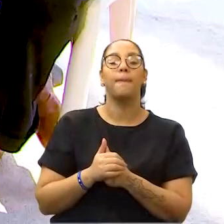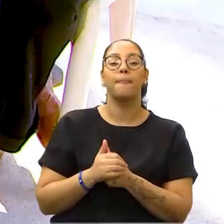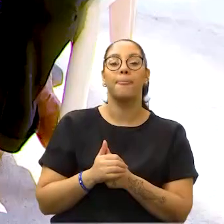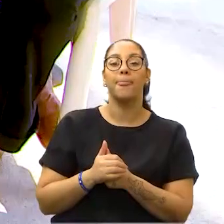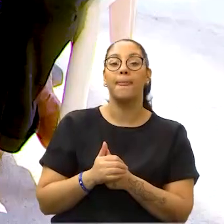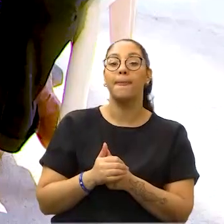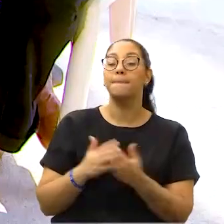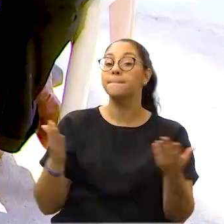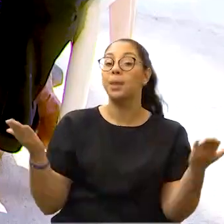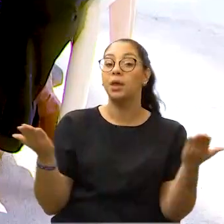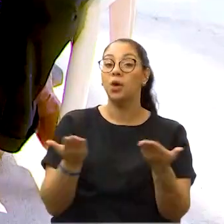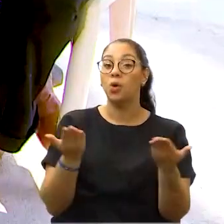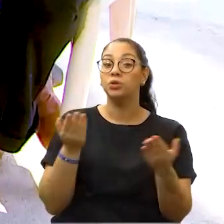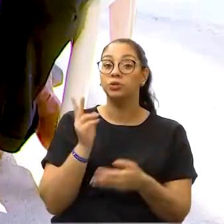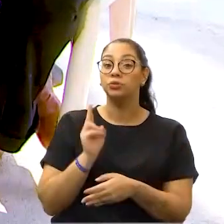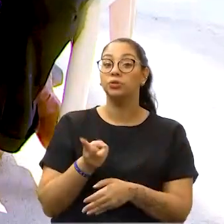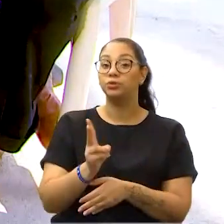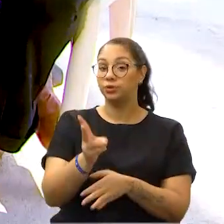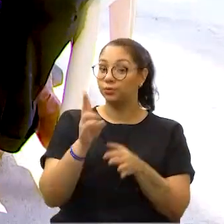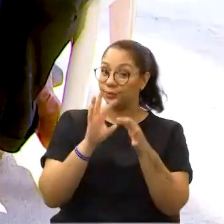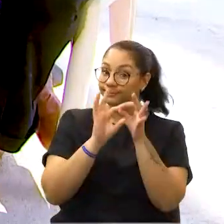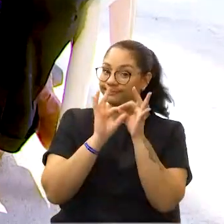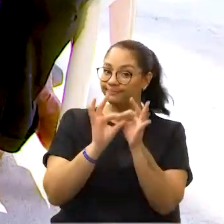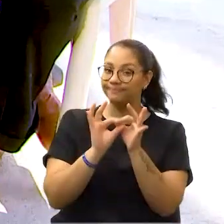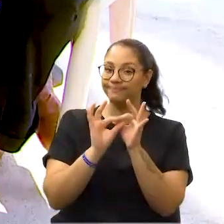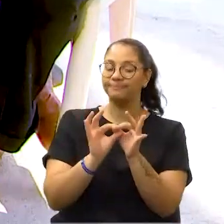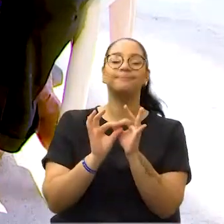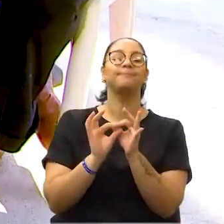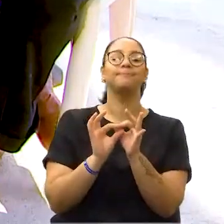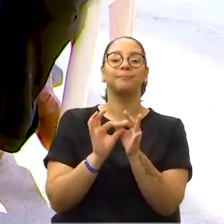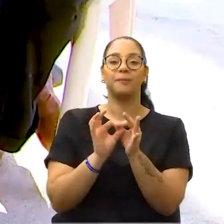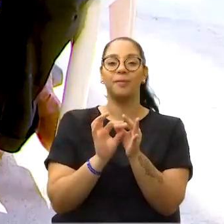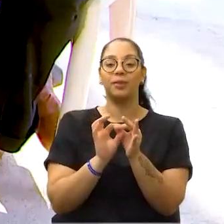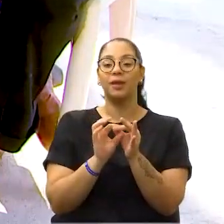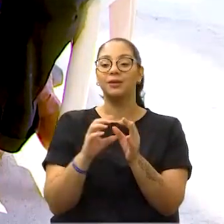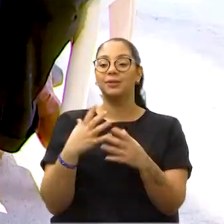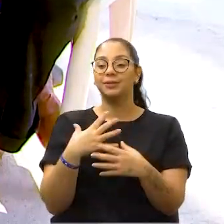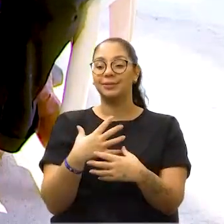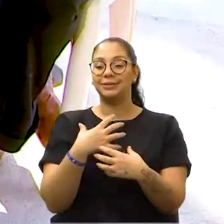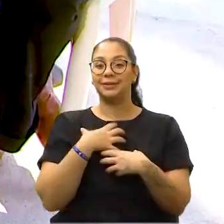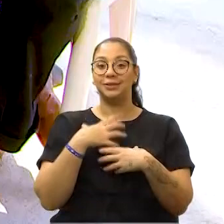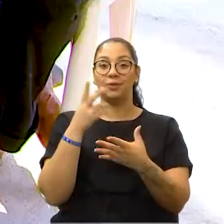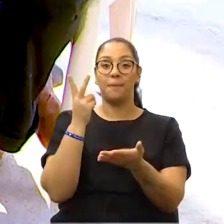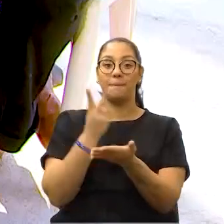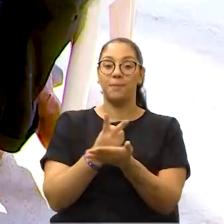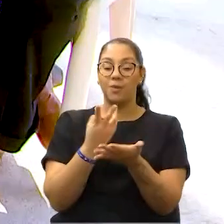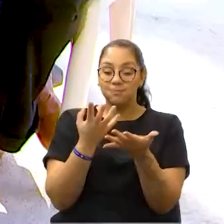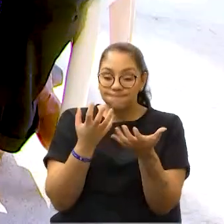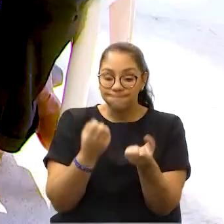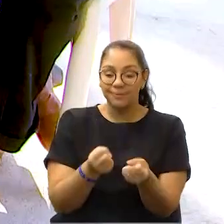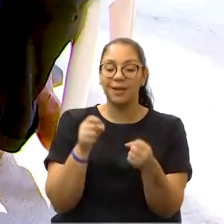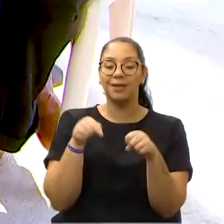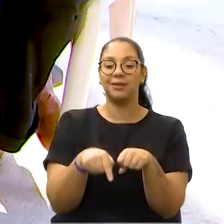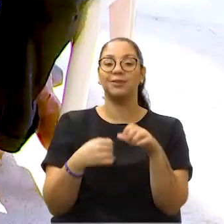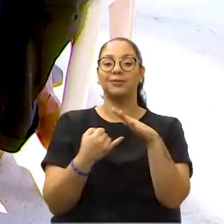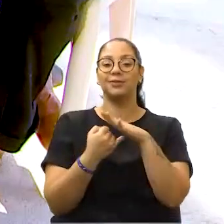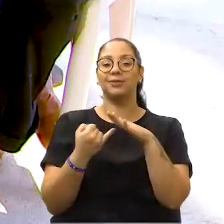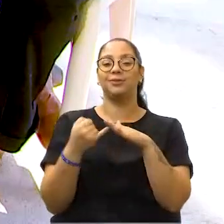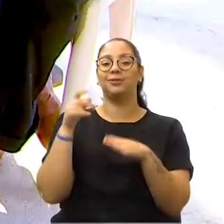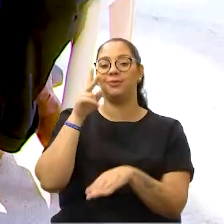participantes. E assim, eles hoje, a gente continua com esse vínculo e eles se